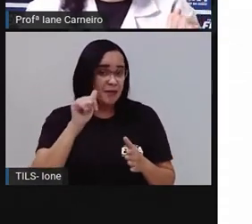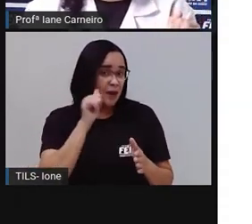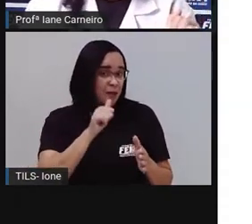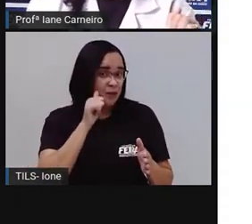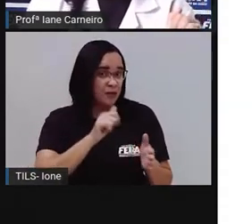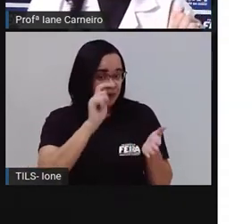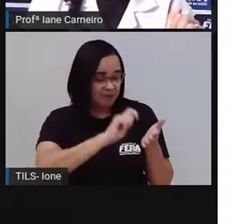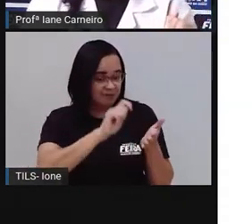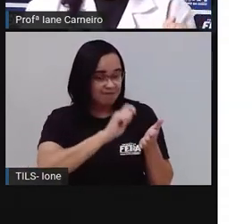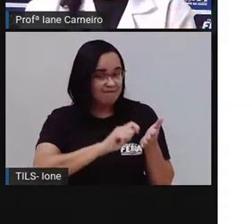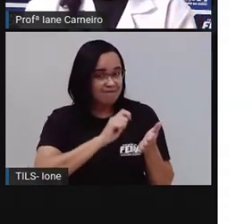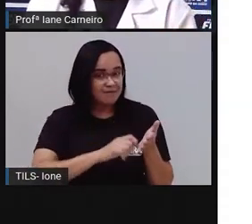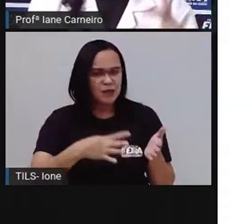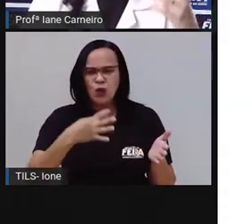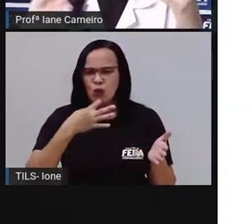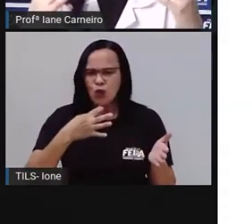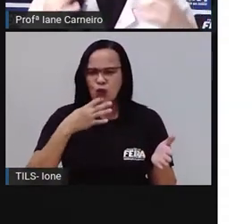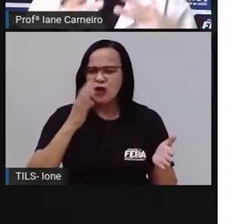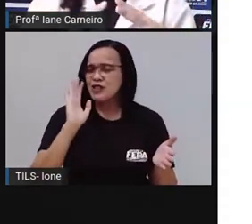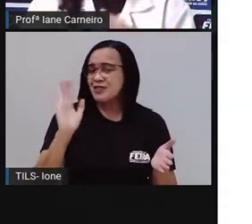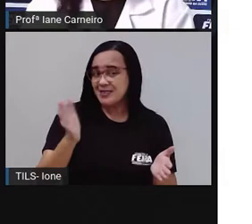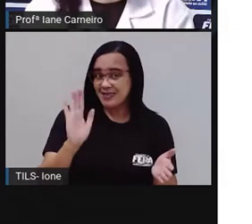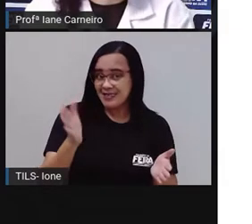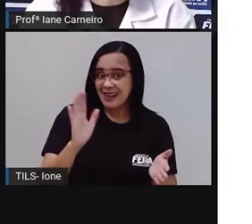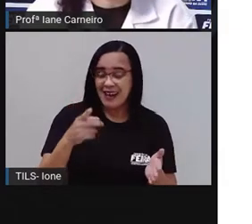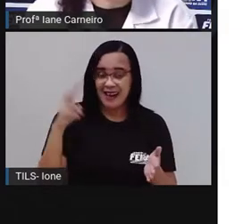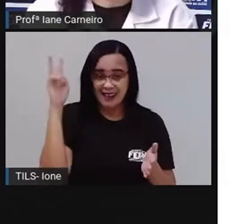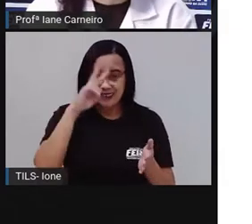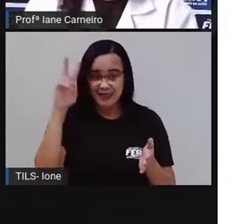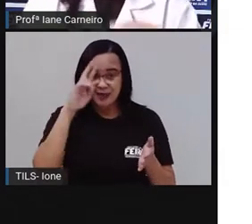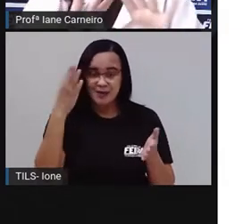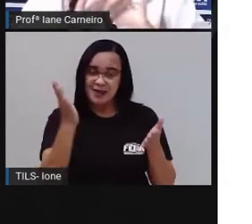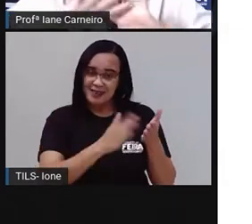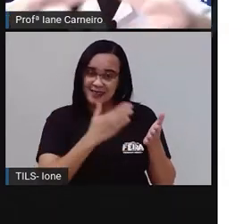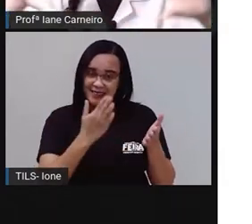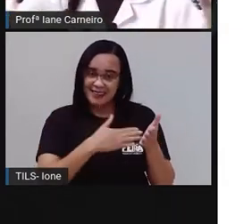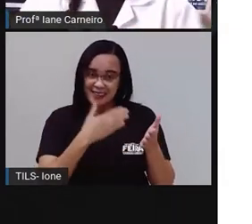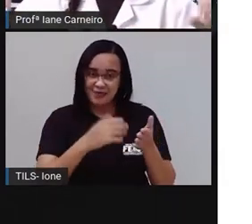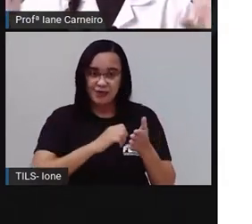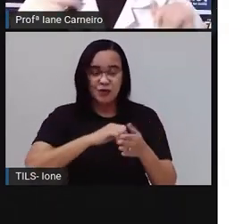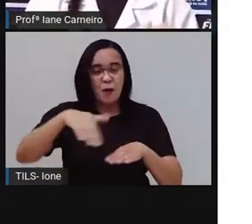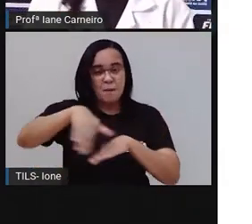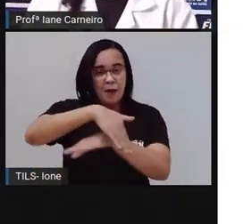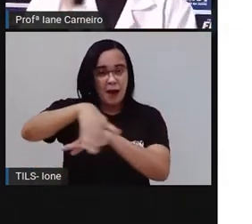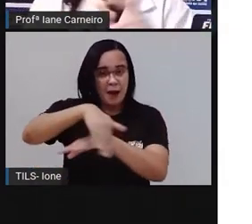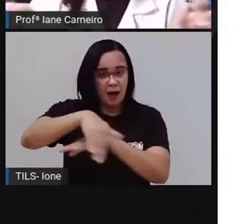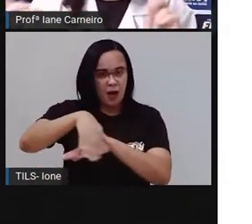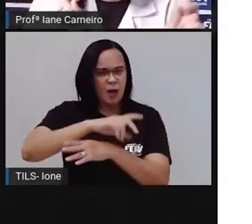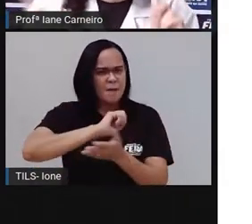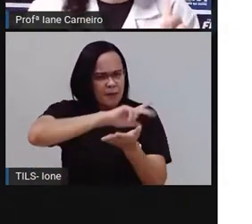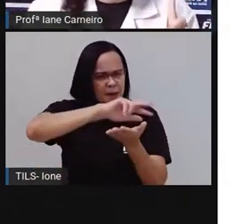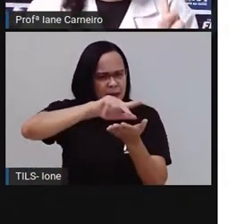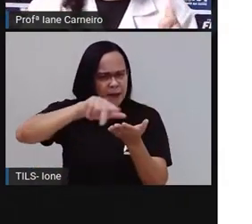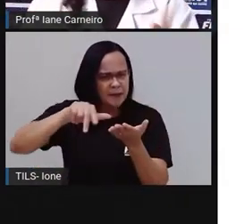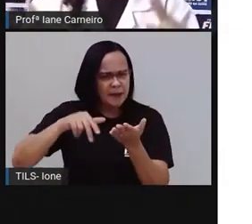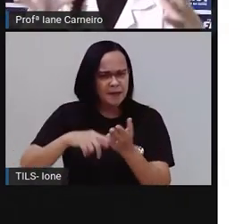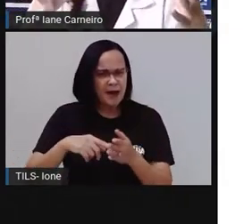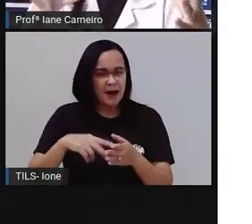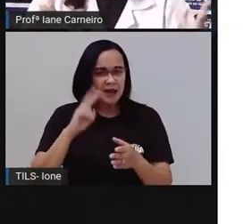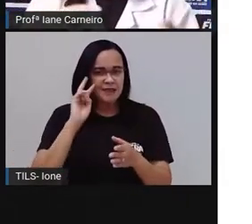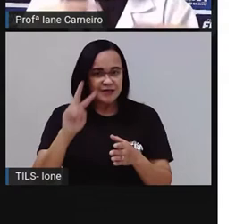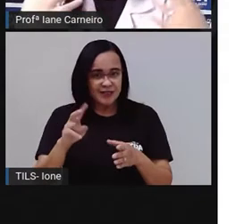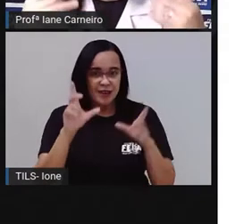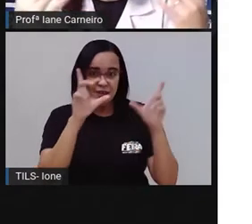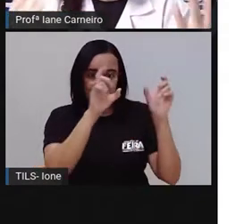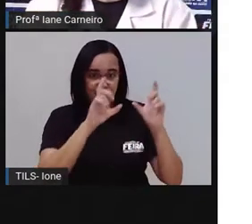livro dela aqui nas nossas aulas, que é aquele livro, lembra de Cena de Rua? Que era um livro imagem? É, esse não é livro imagem, não. Esse é